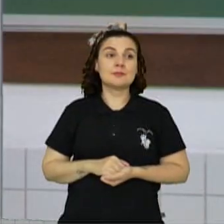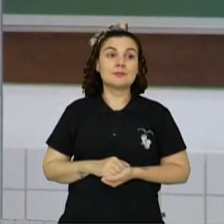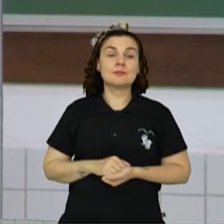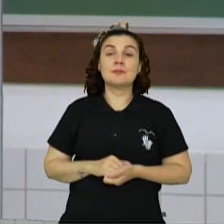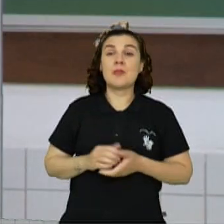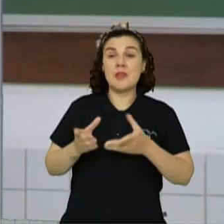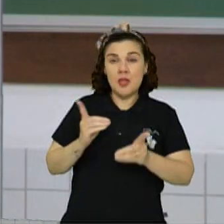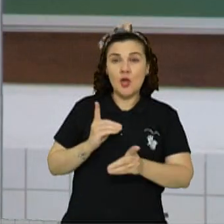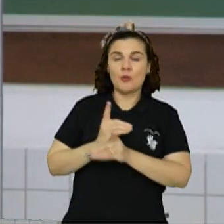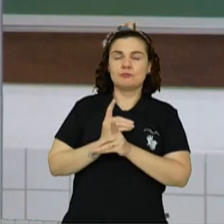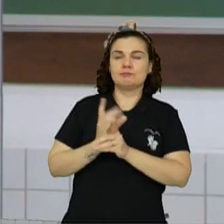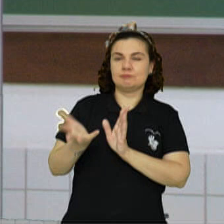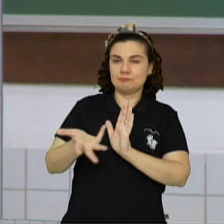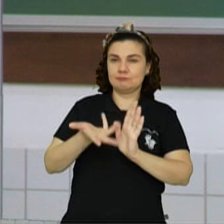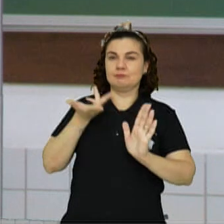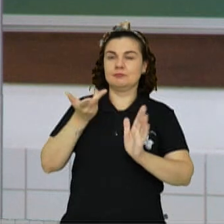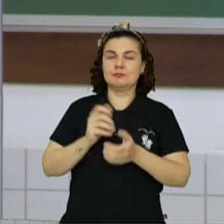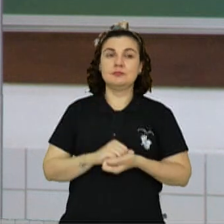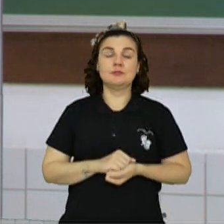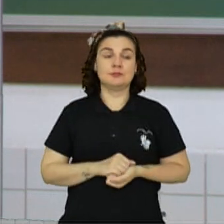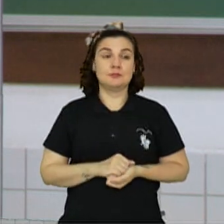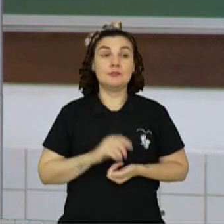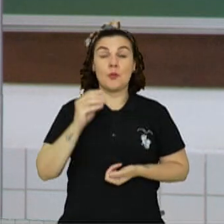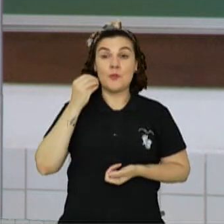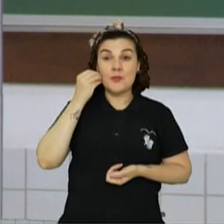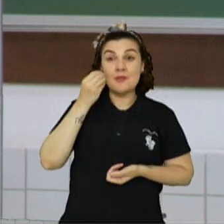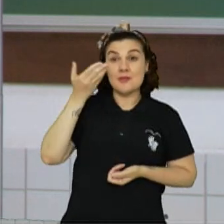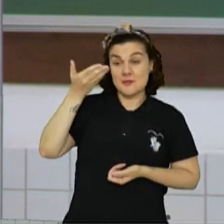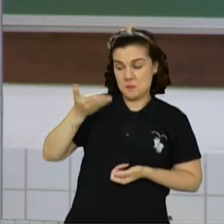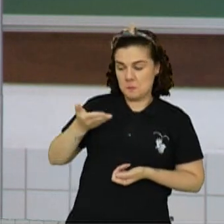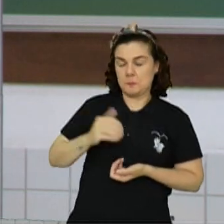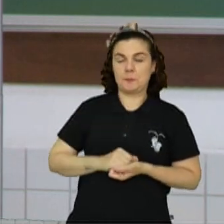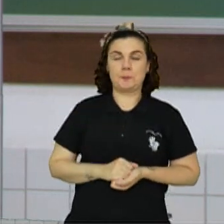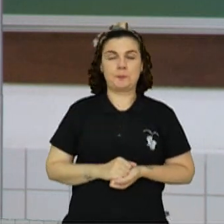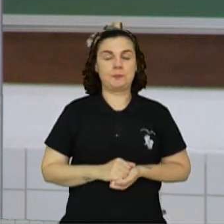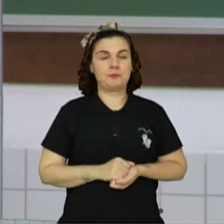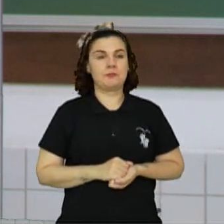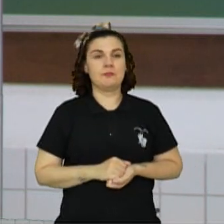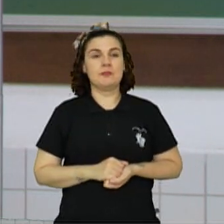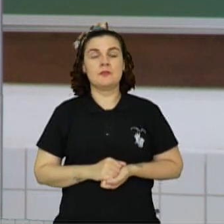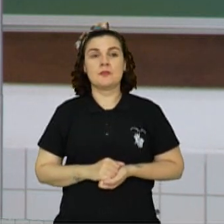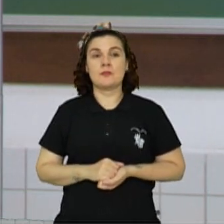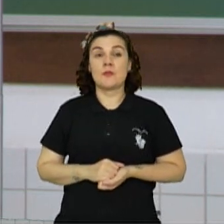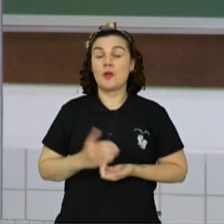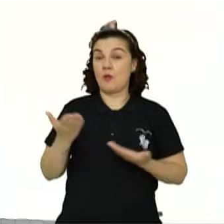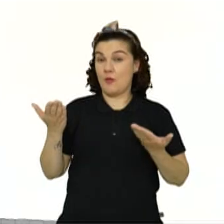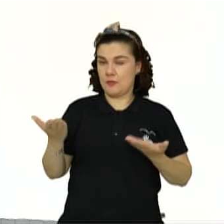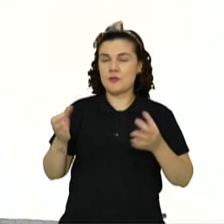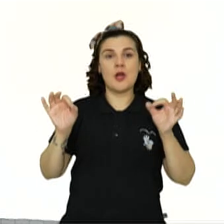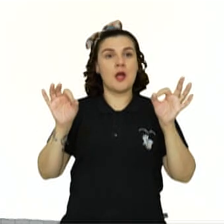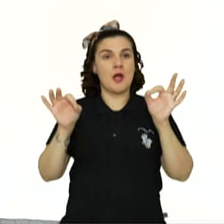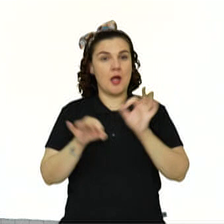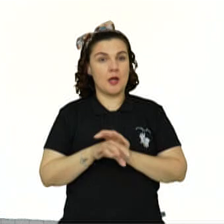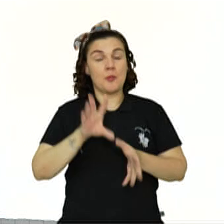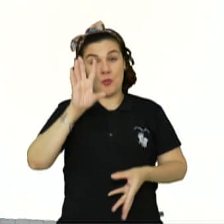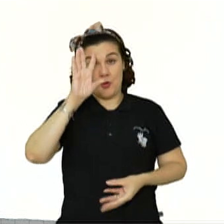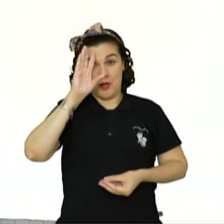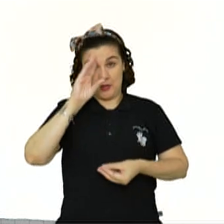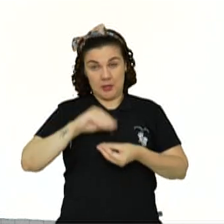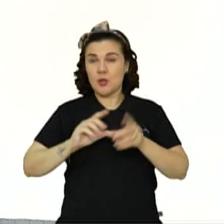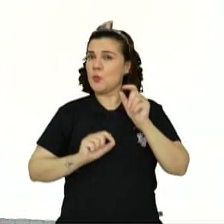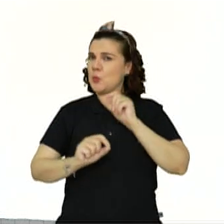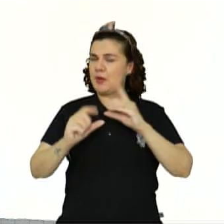isso de forma prática. Nesse experimento, eu gostaria de ler aqui para você. Você acabou de relembrar o que